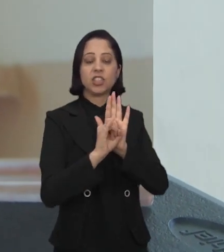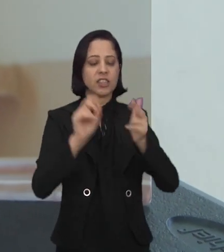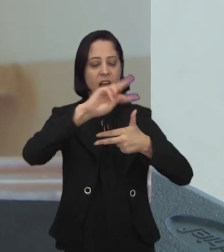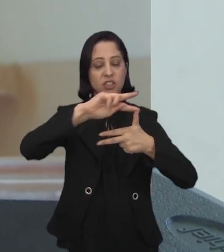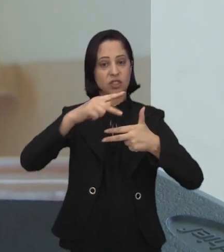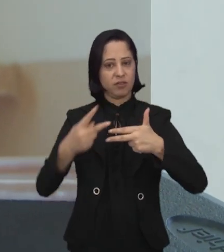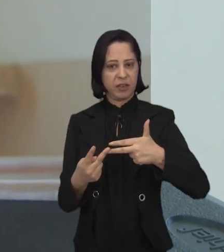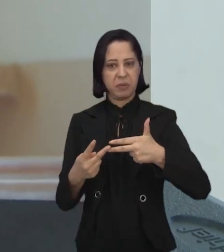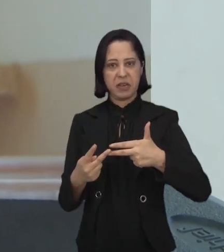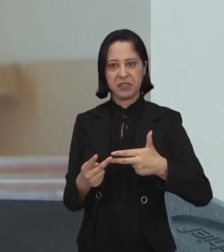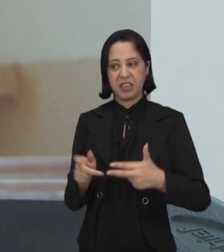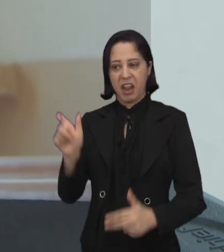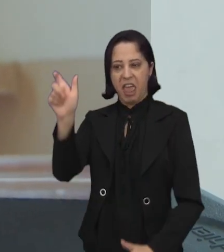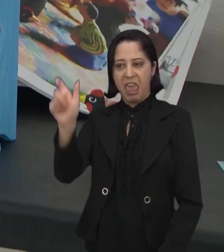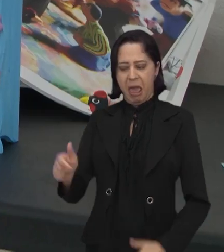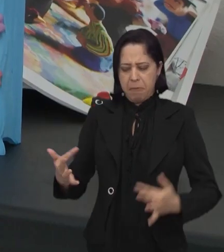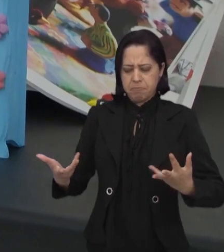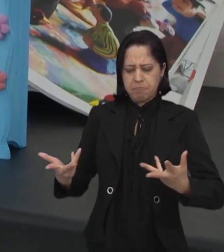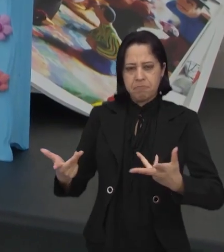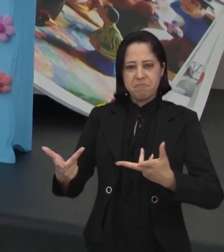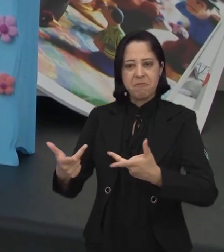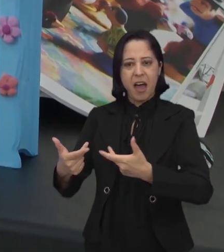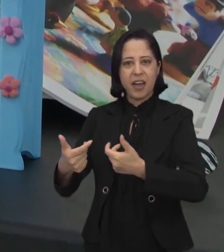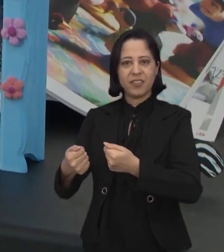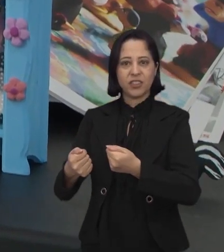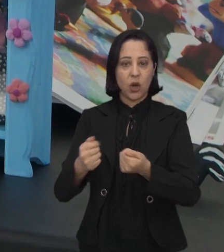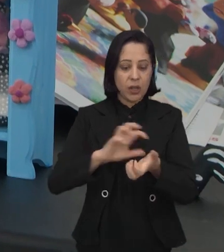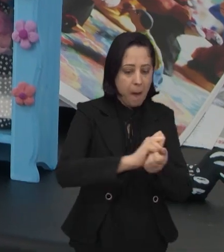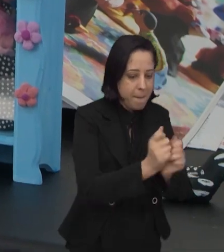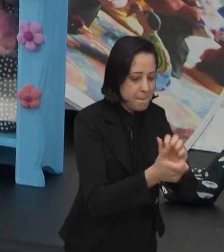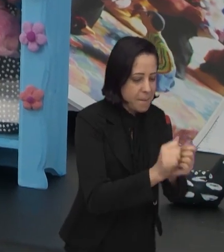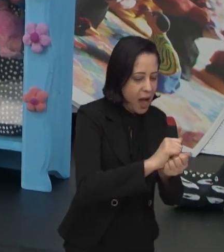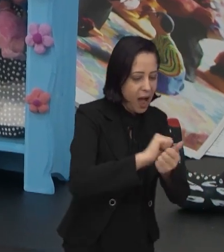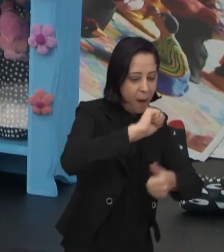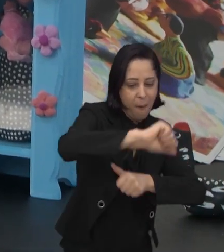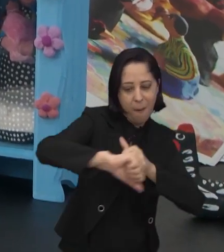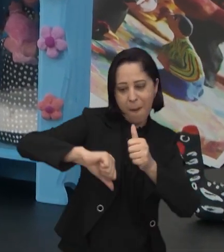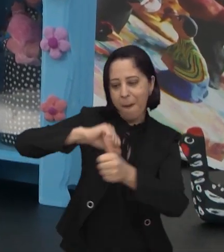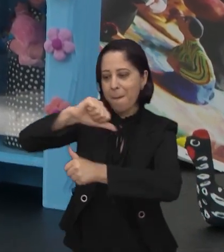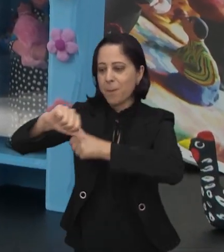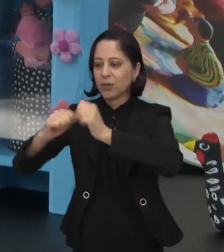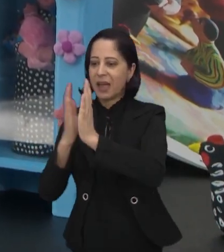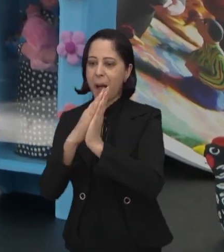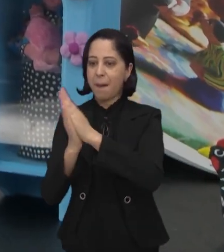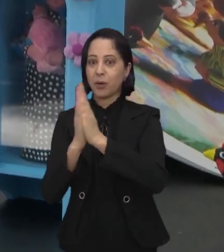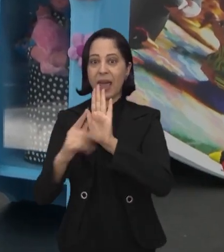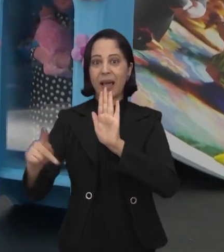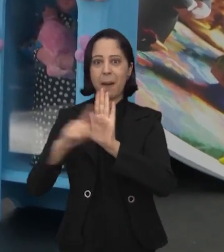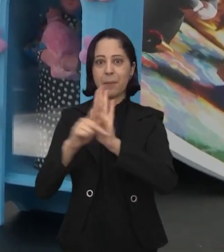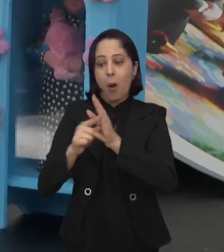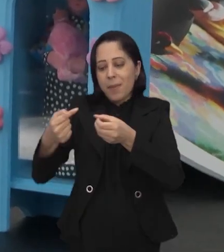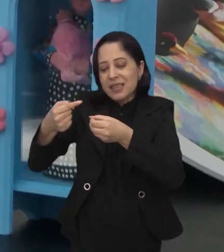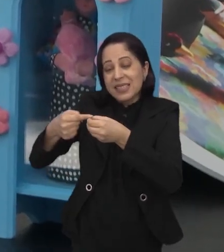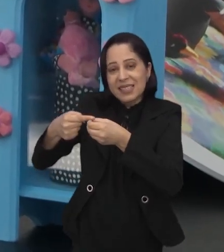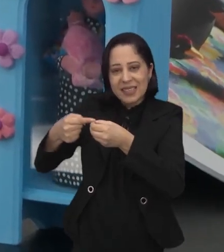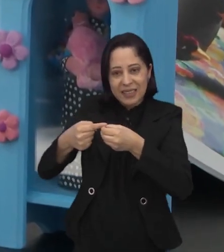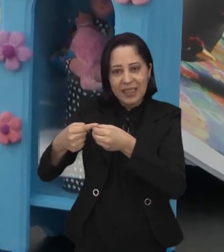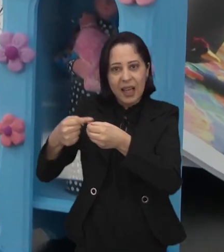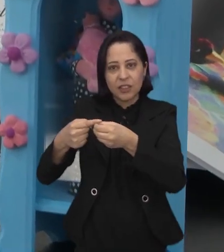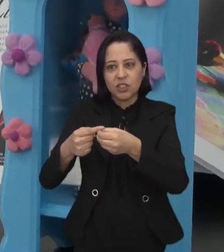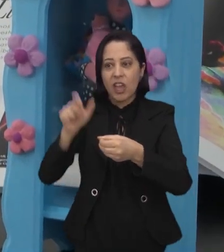que o que salvou ela foi a arte, né? E depois ela não parou mais. A partir da exposição, Lili começou